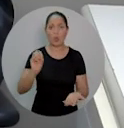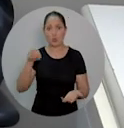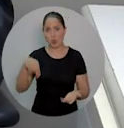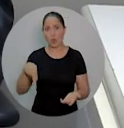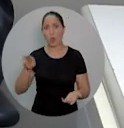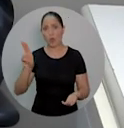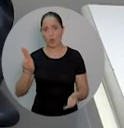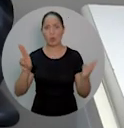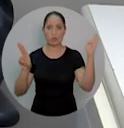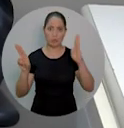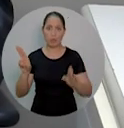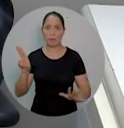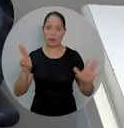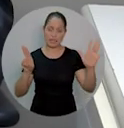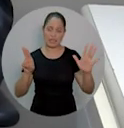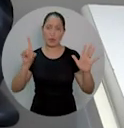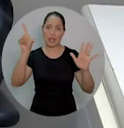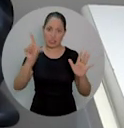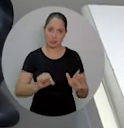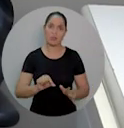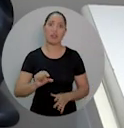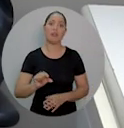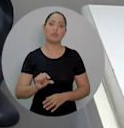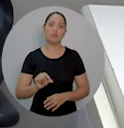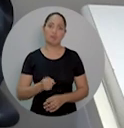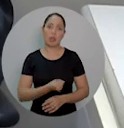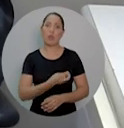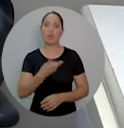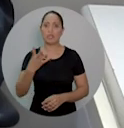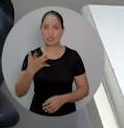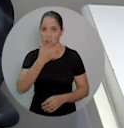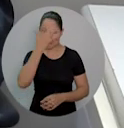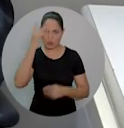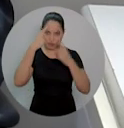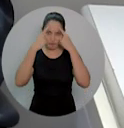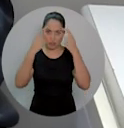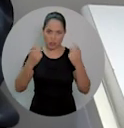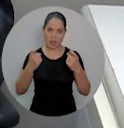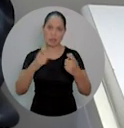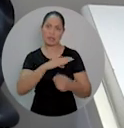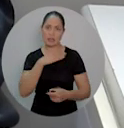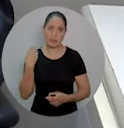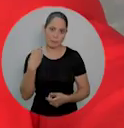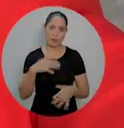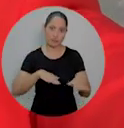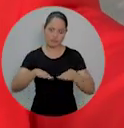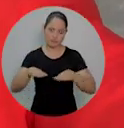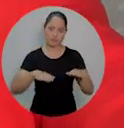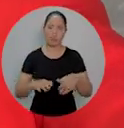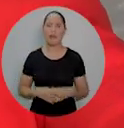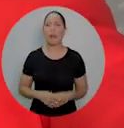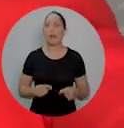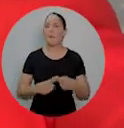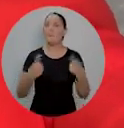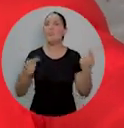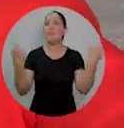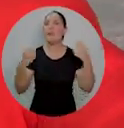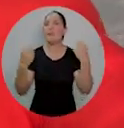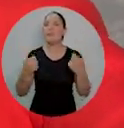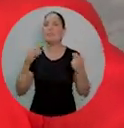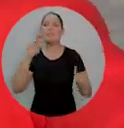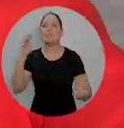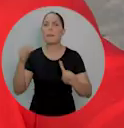foi celebrado junto à ONU de redução do número de violências, de mortes no trânsito. E o que precisamos,